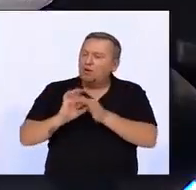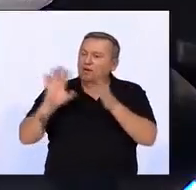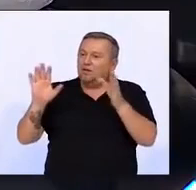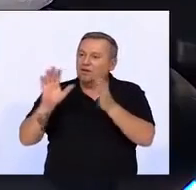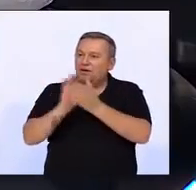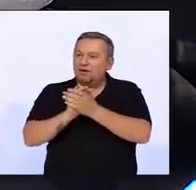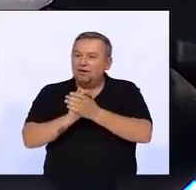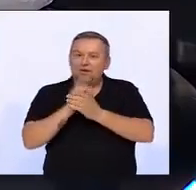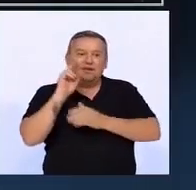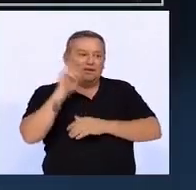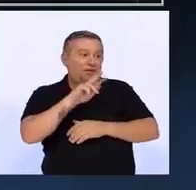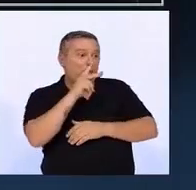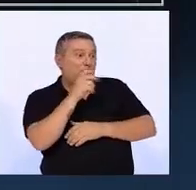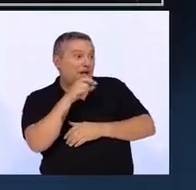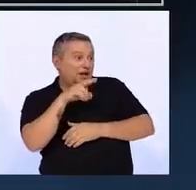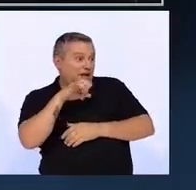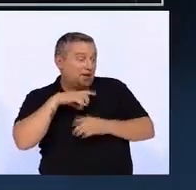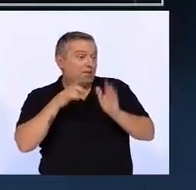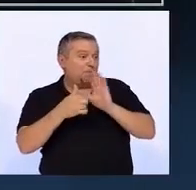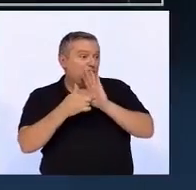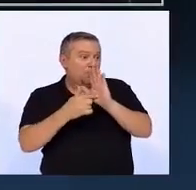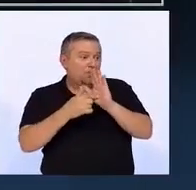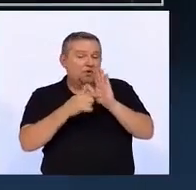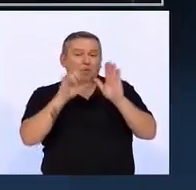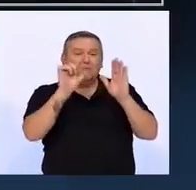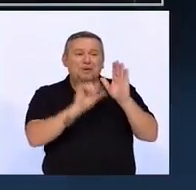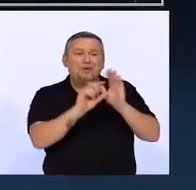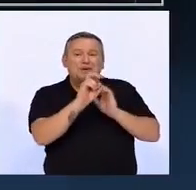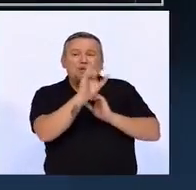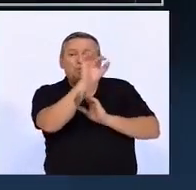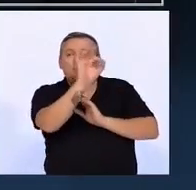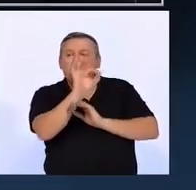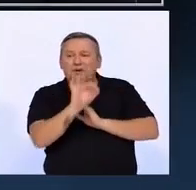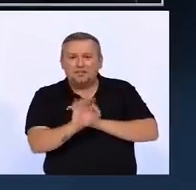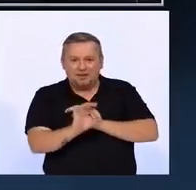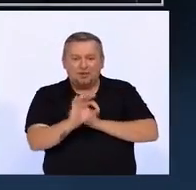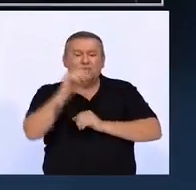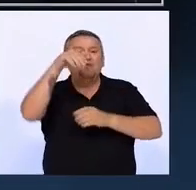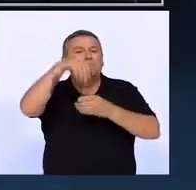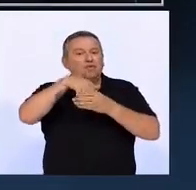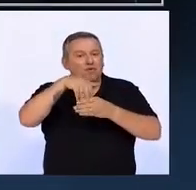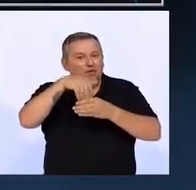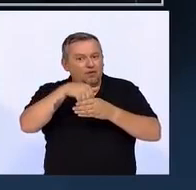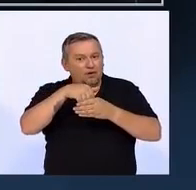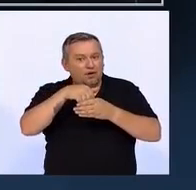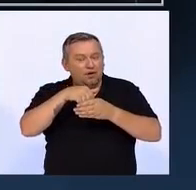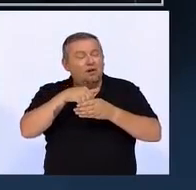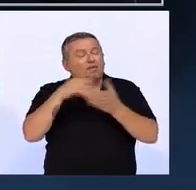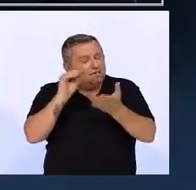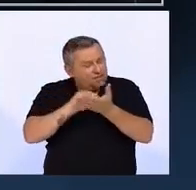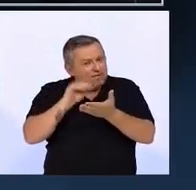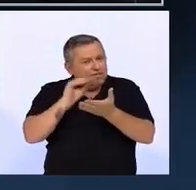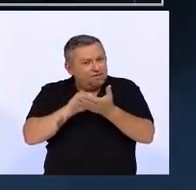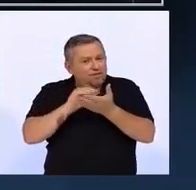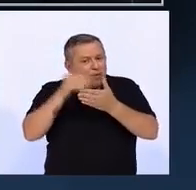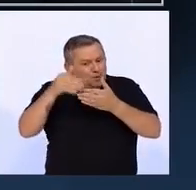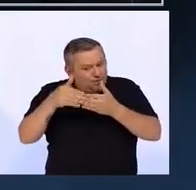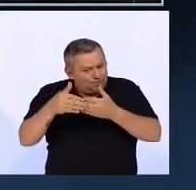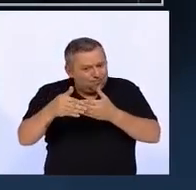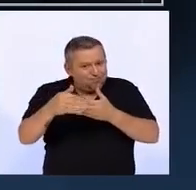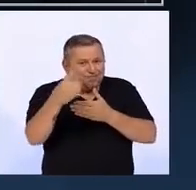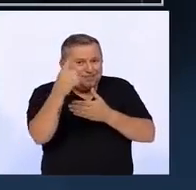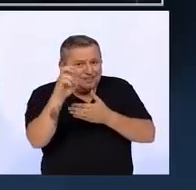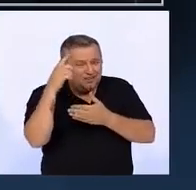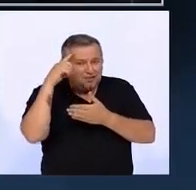Henrique Meirelles aparece nas últimas pesquisas com menos de 5% das intenções de voto. Claro que ainda falta um pouquinho mais de 15 dias